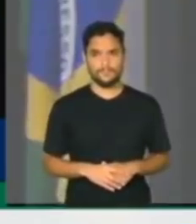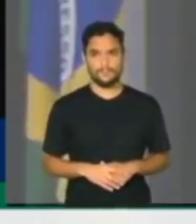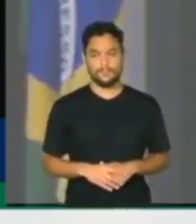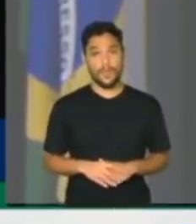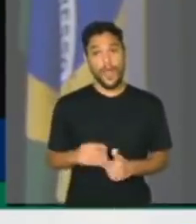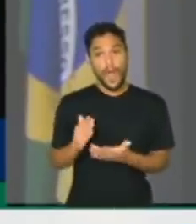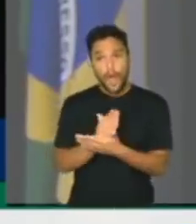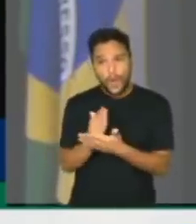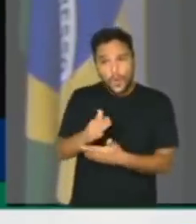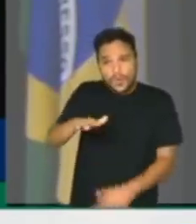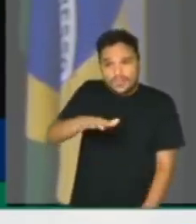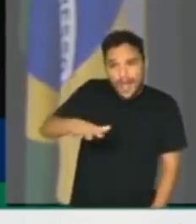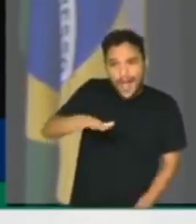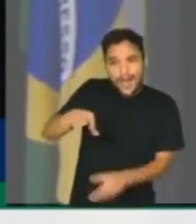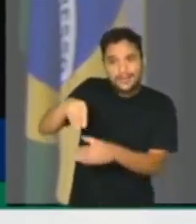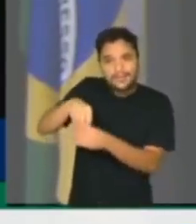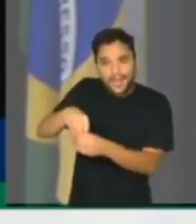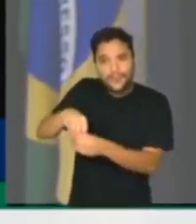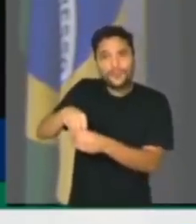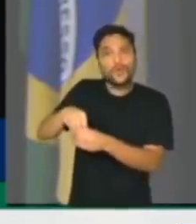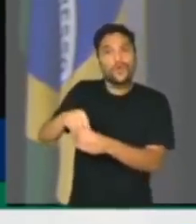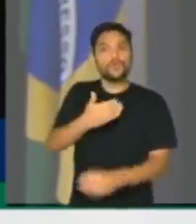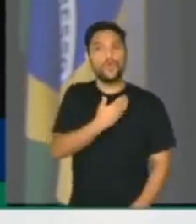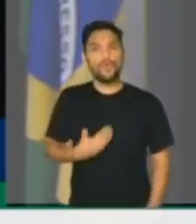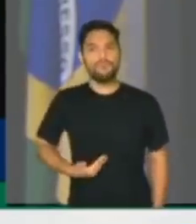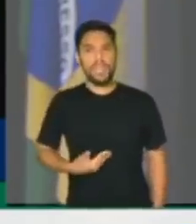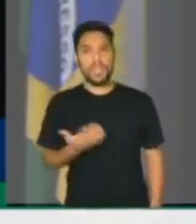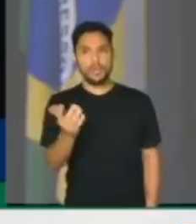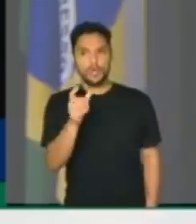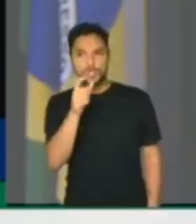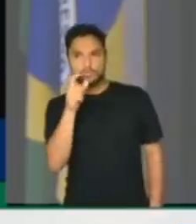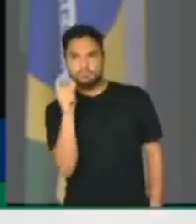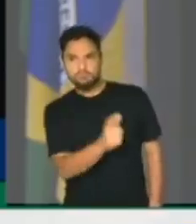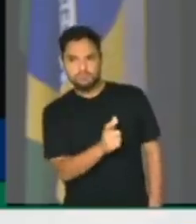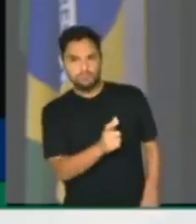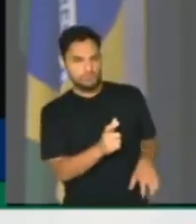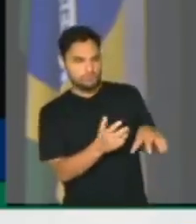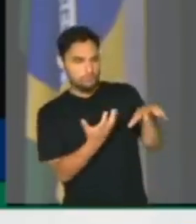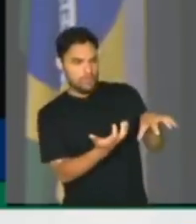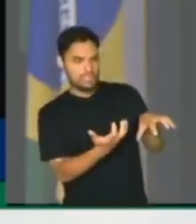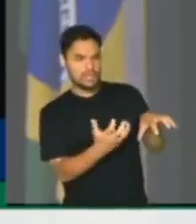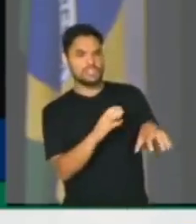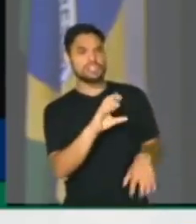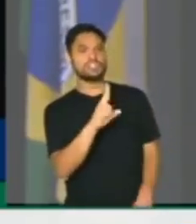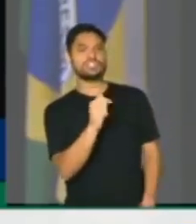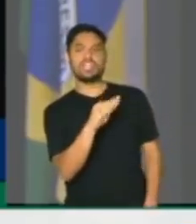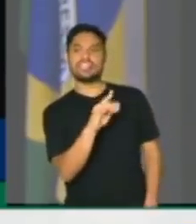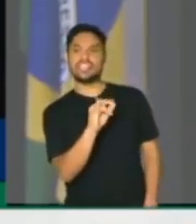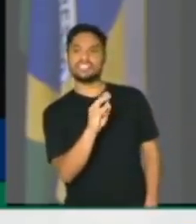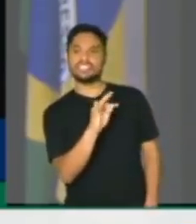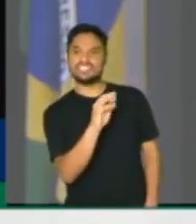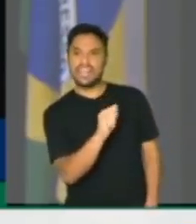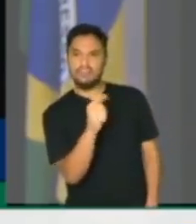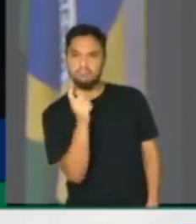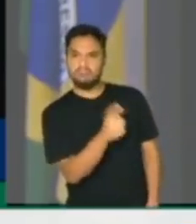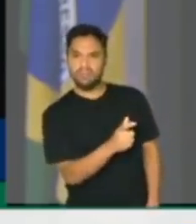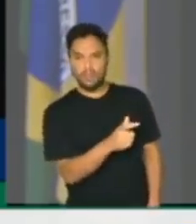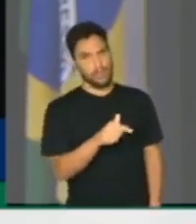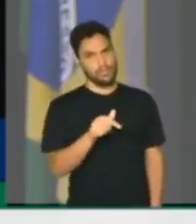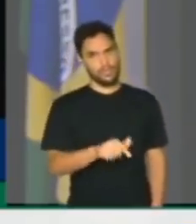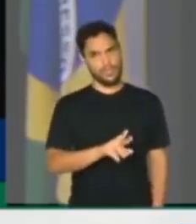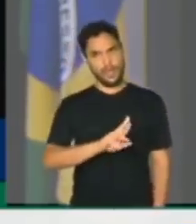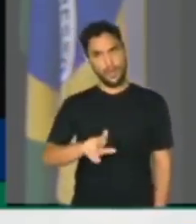há setores do governo chamarem o congresso nacional de chantagista um congresso